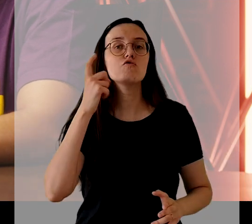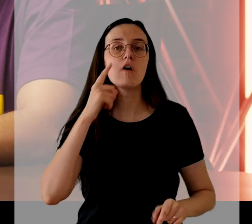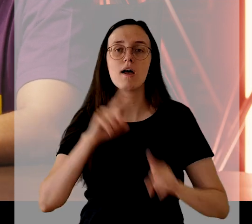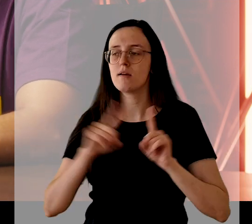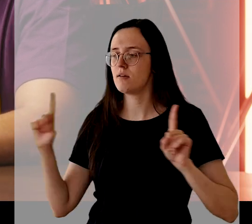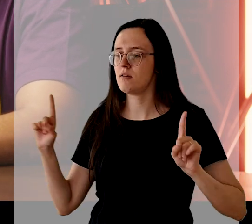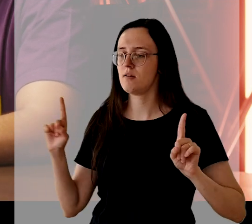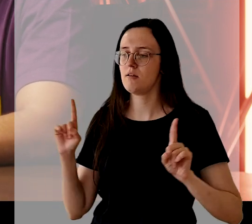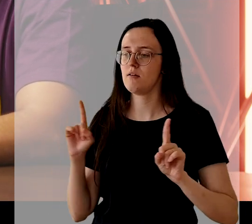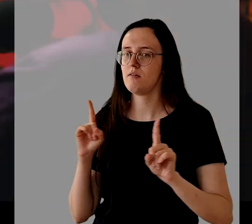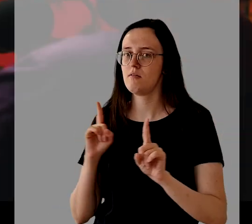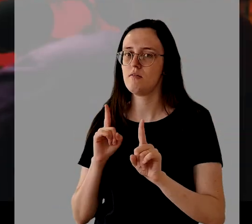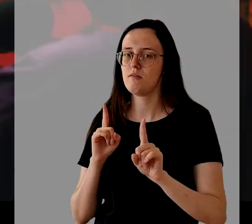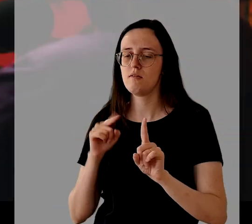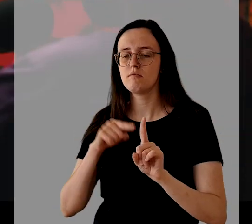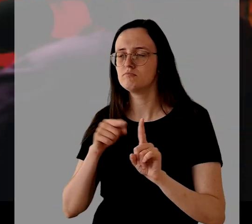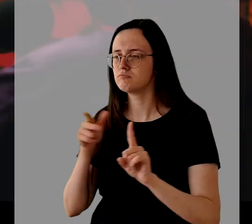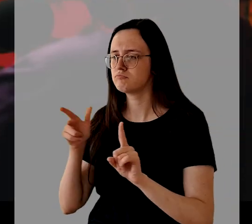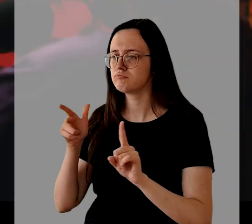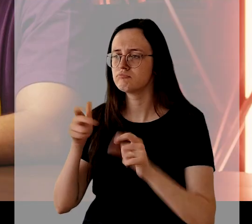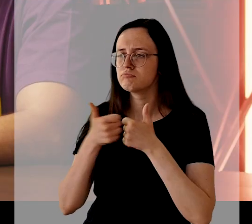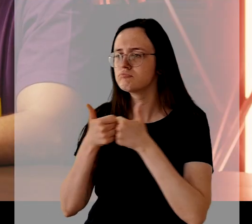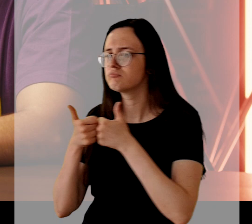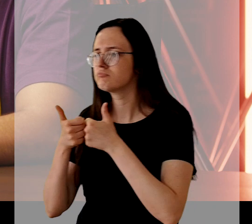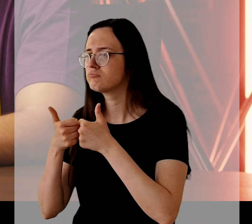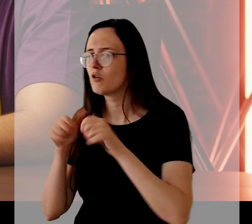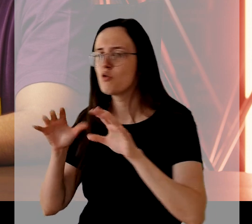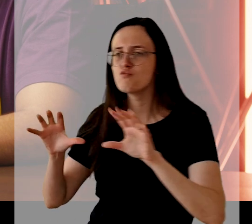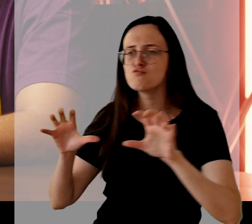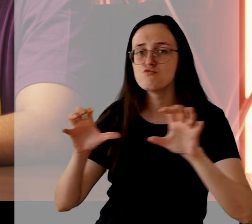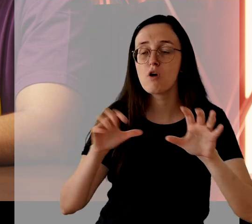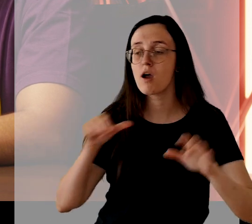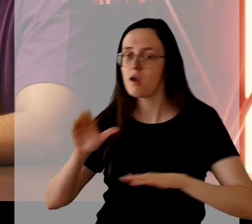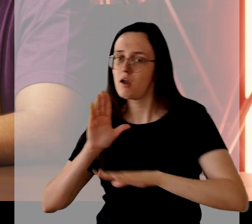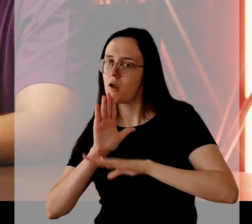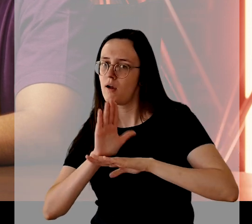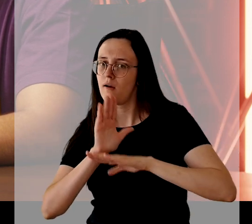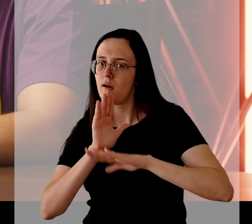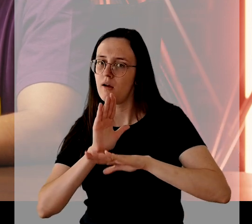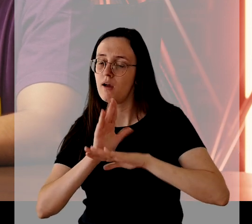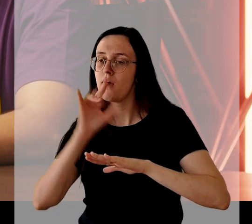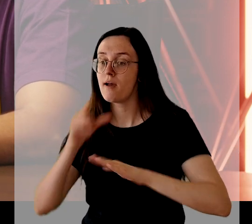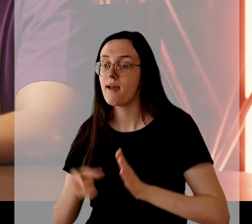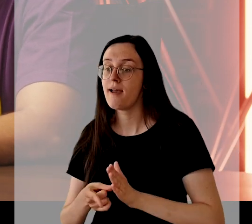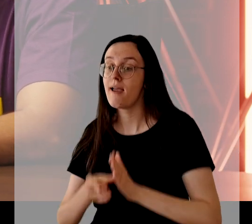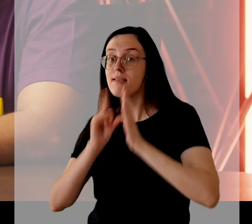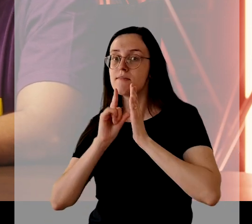meio que preso ali enquanto a gente está rodando, né? A assistente de som vai ser essa ponta solta que